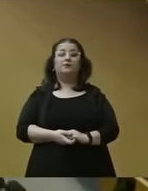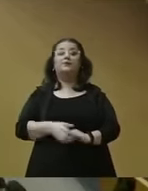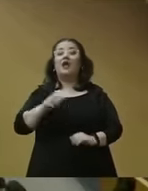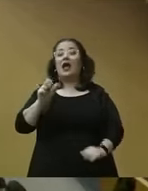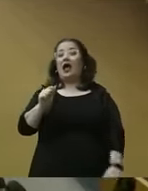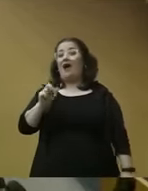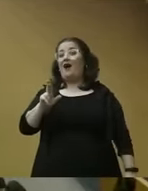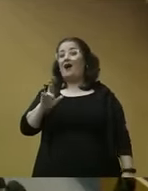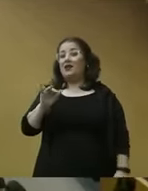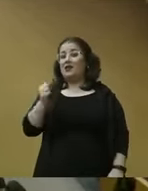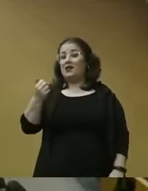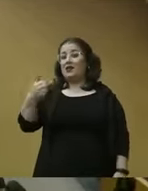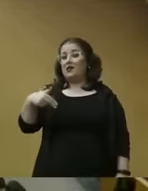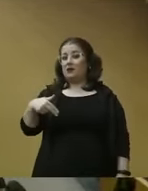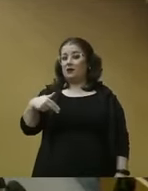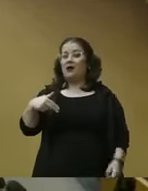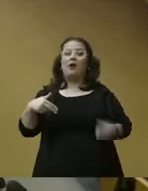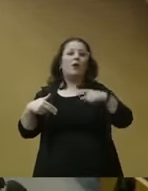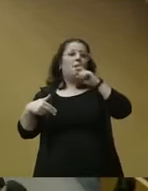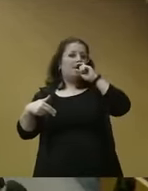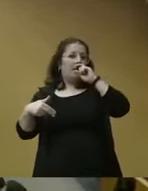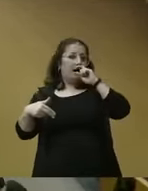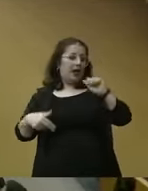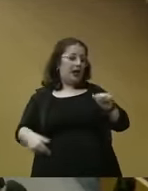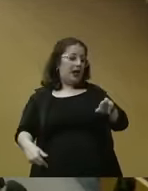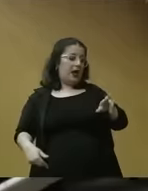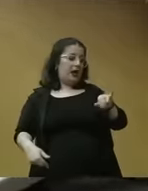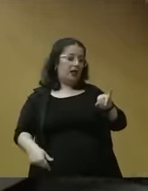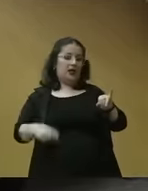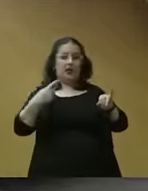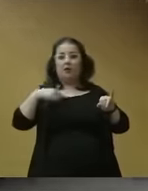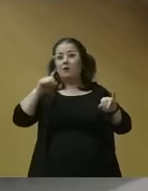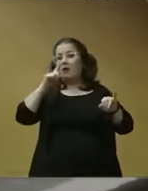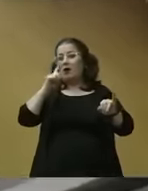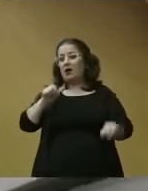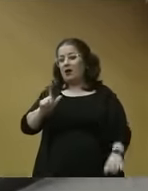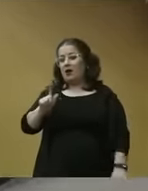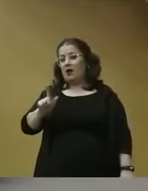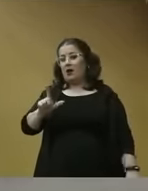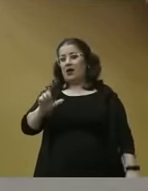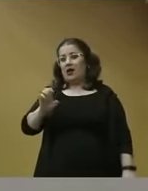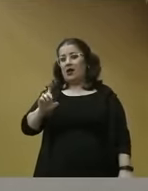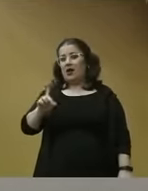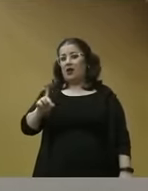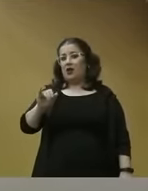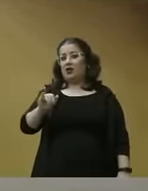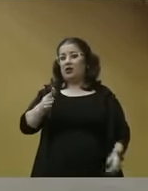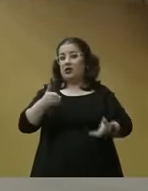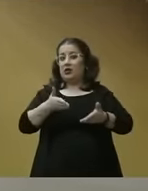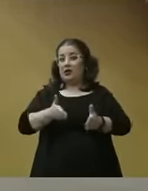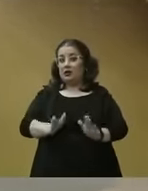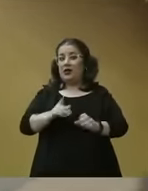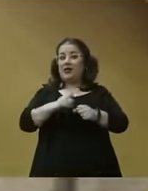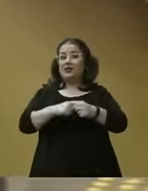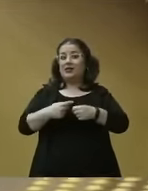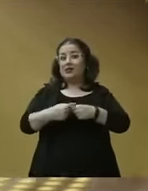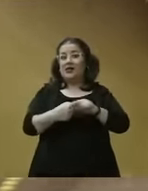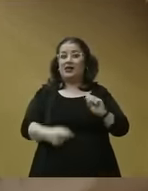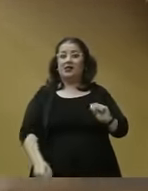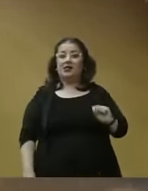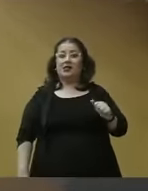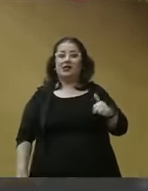Arian Moresco Bart, filho de Ari Bart e Grede Inês Bart, natural de Santo Augusto.